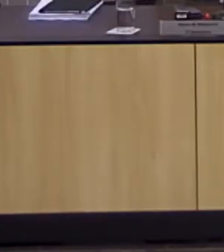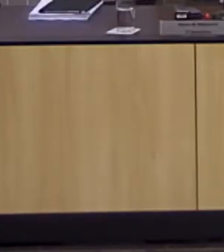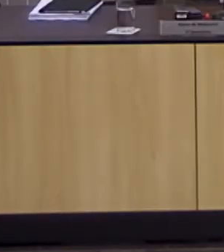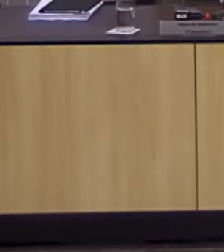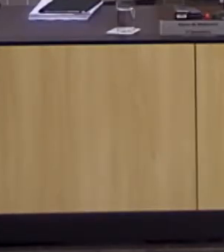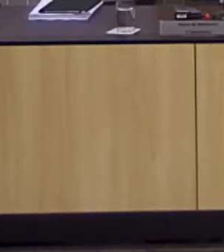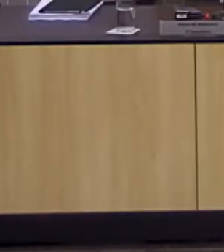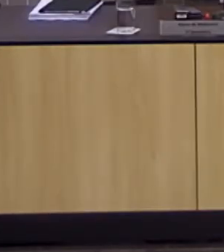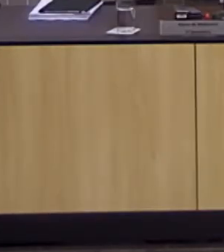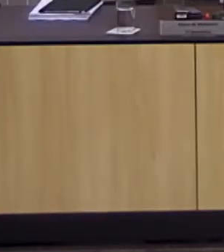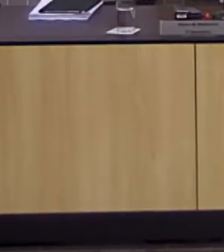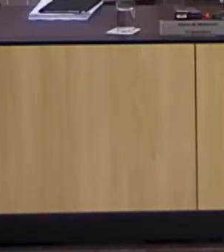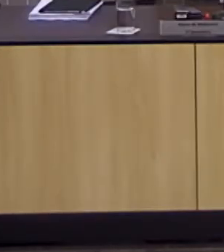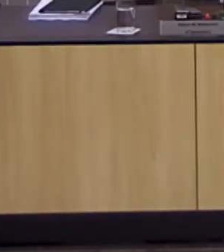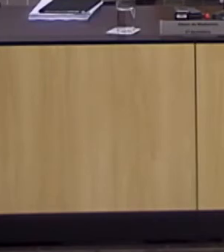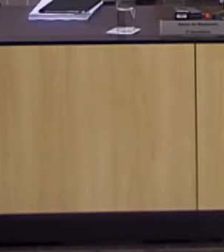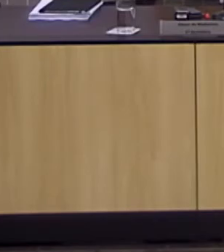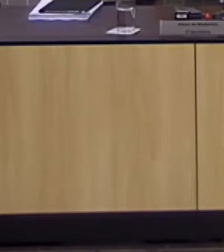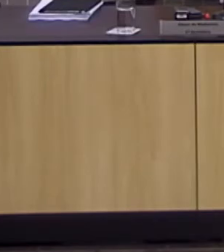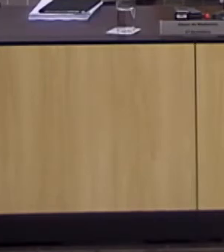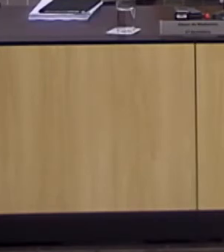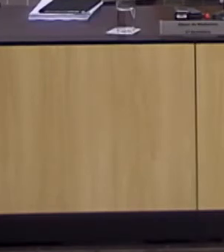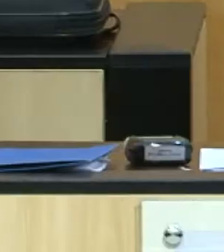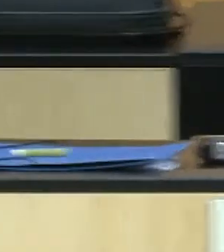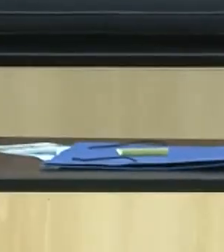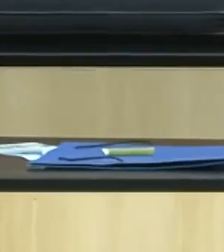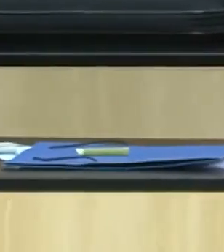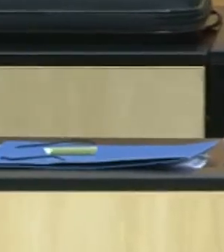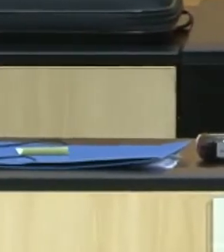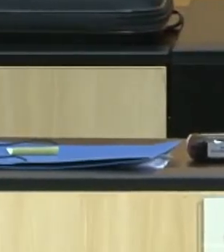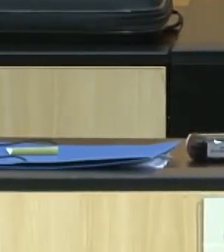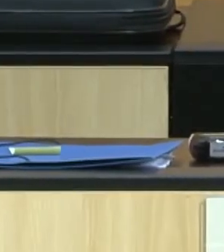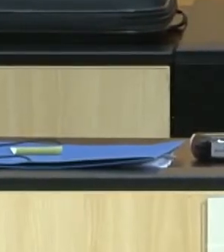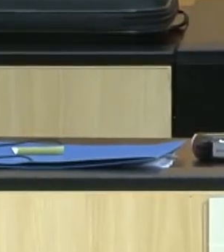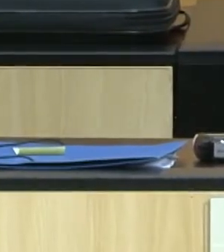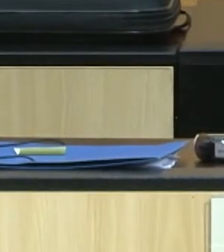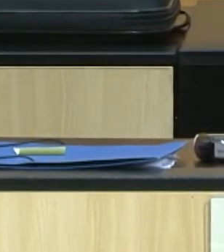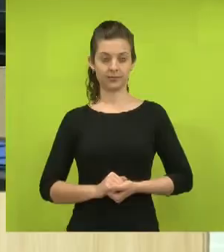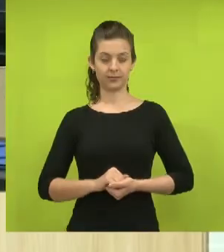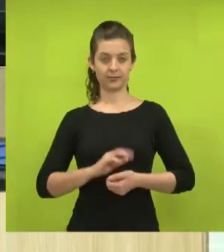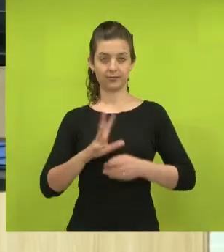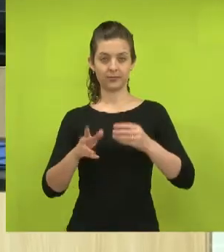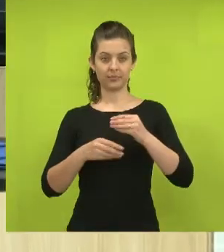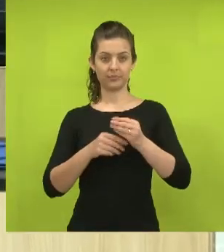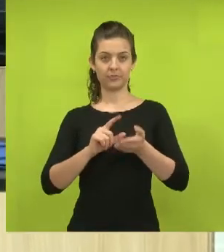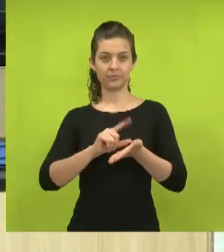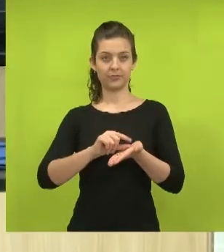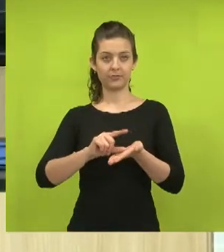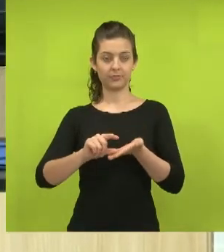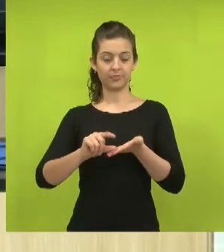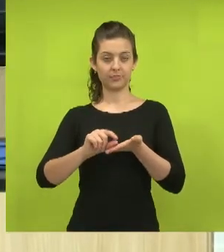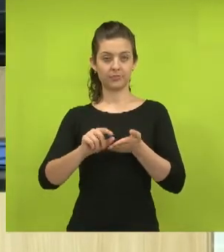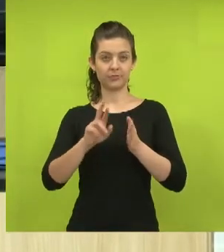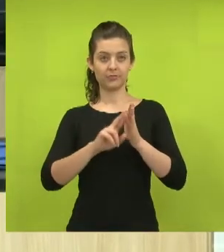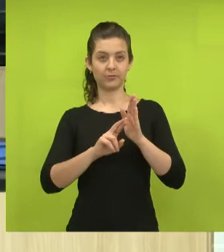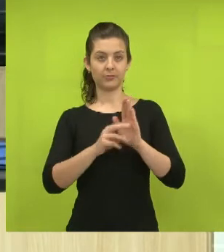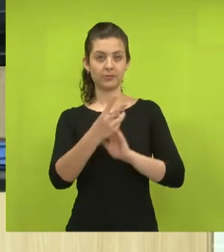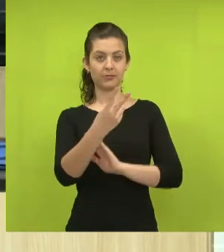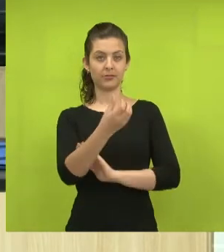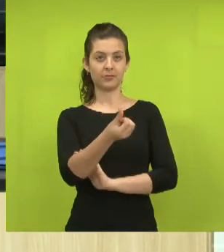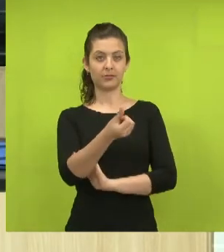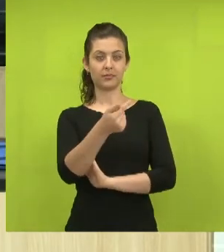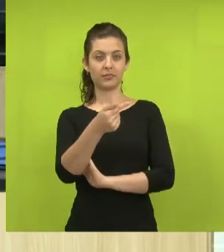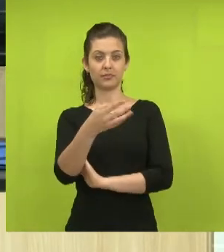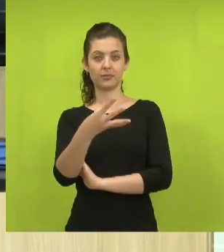Projeto de resolução número 17, 3 de outubro de 2017, inclui parágrafo no artigo 1º da resolução 674,